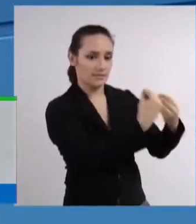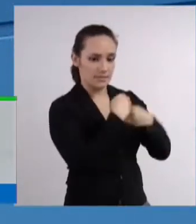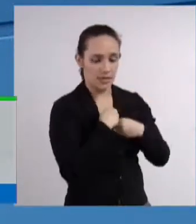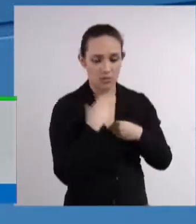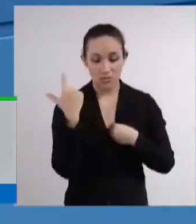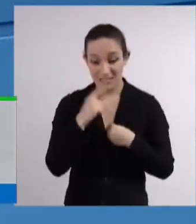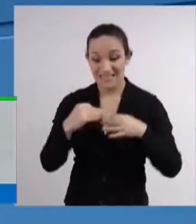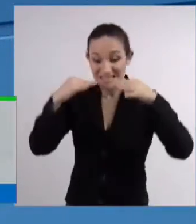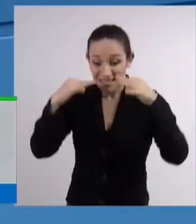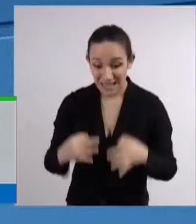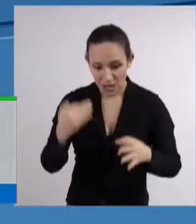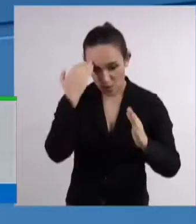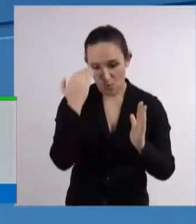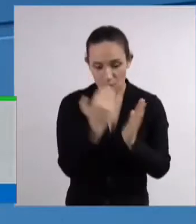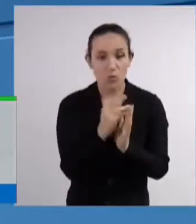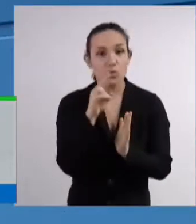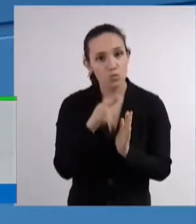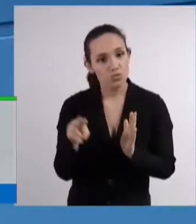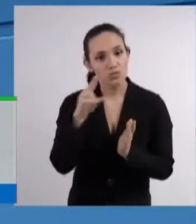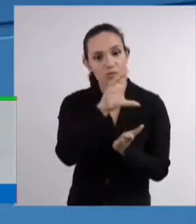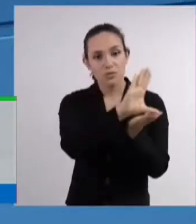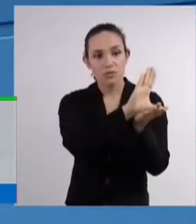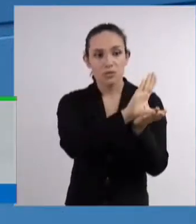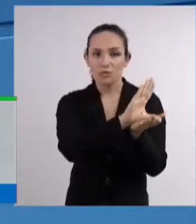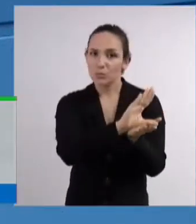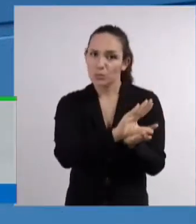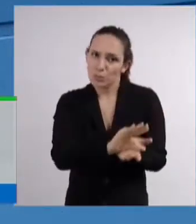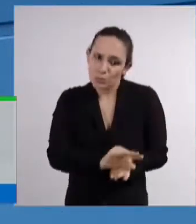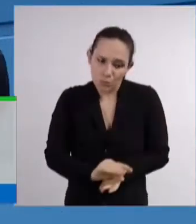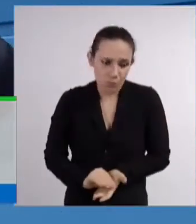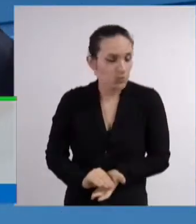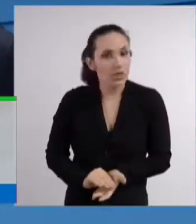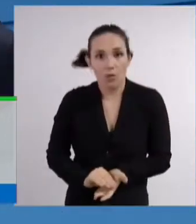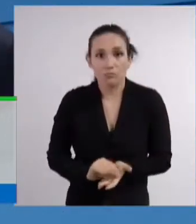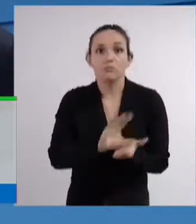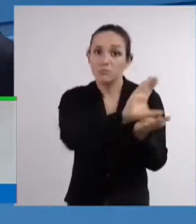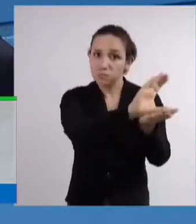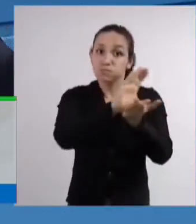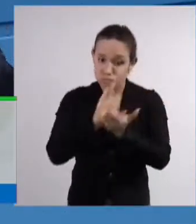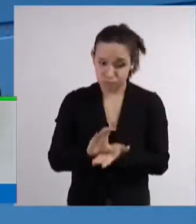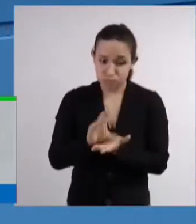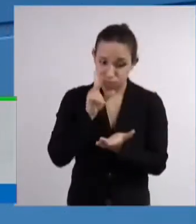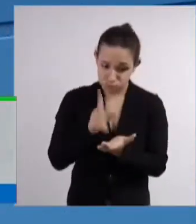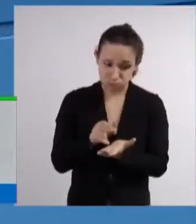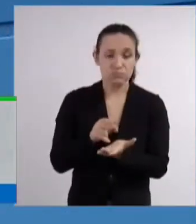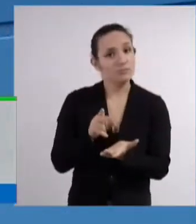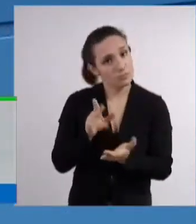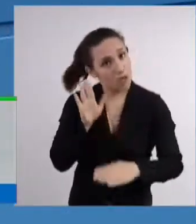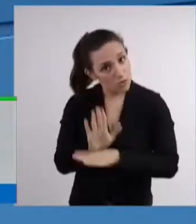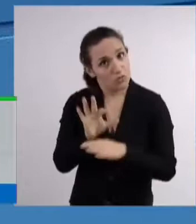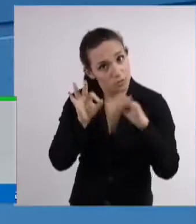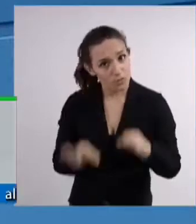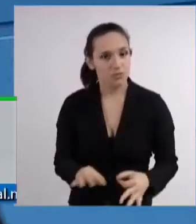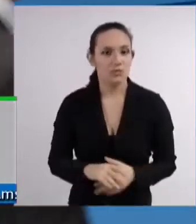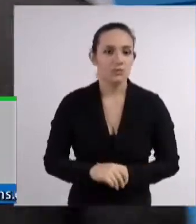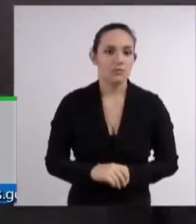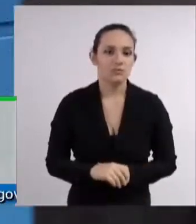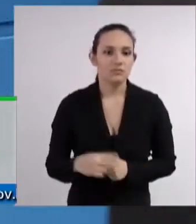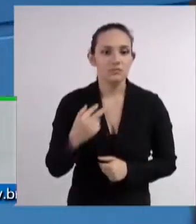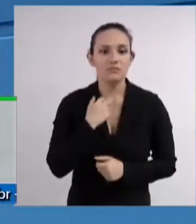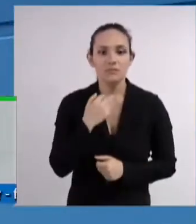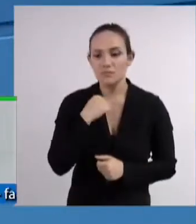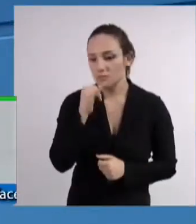problemas, o mesmo recurso lá na ponta para poder atender. Que ele não se perca esse recurso ao longo do caminho. Que não se